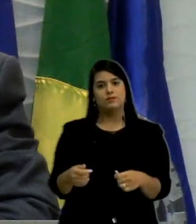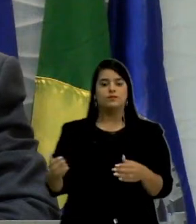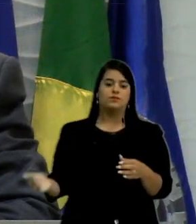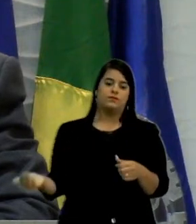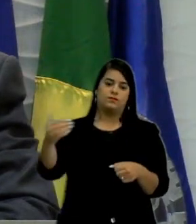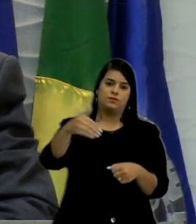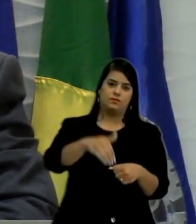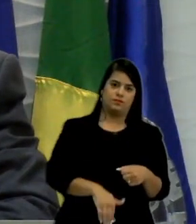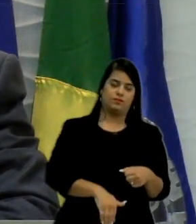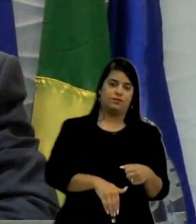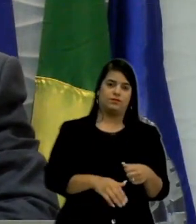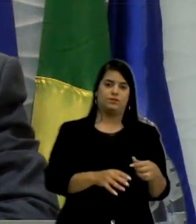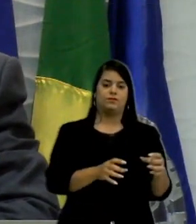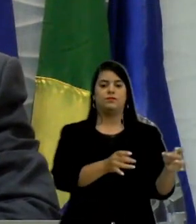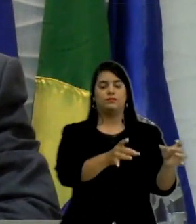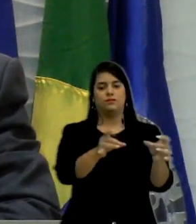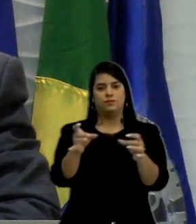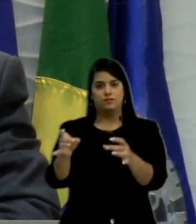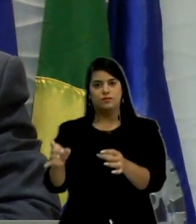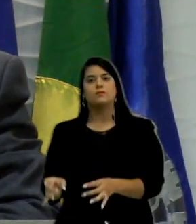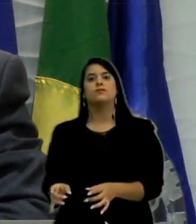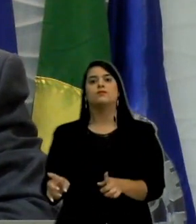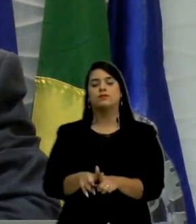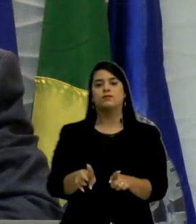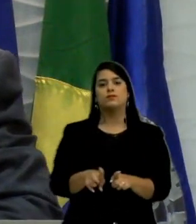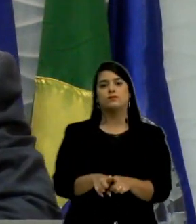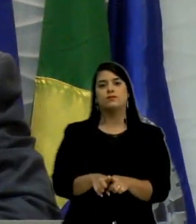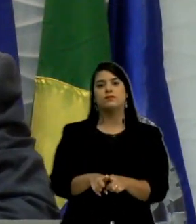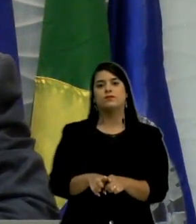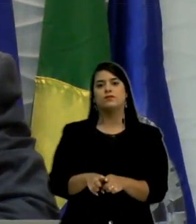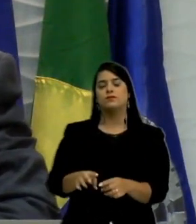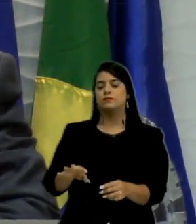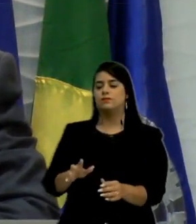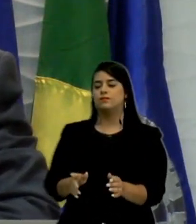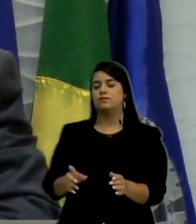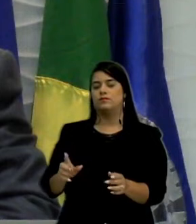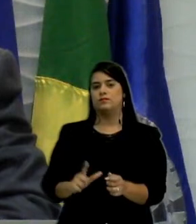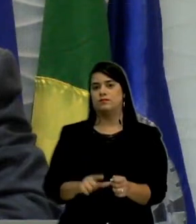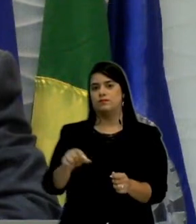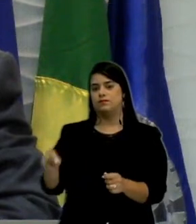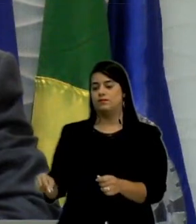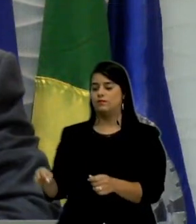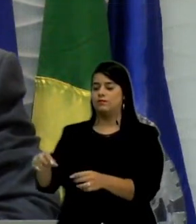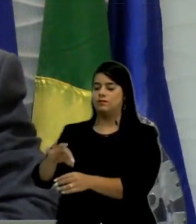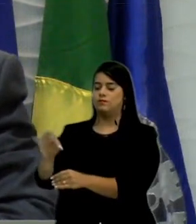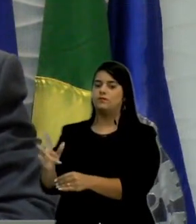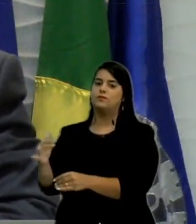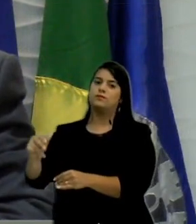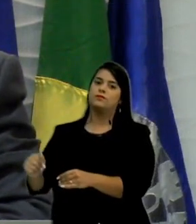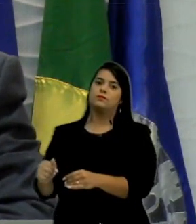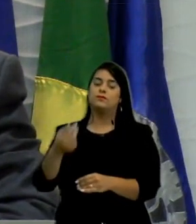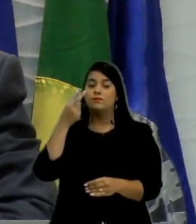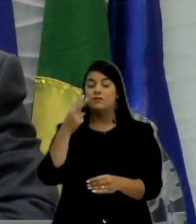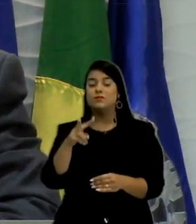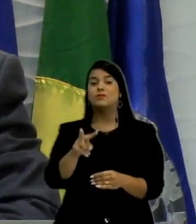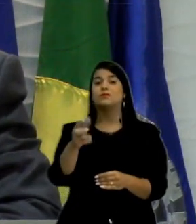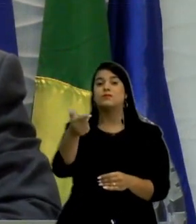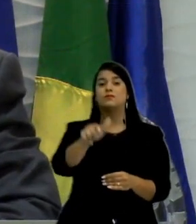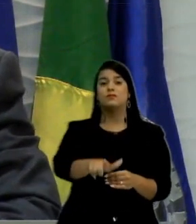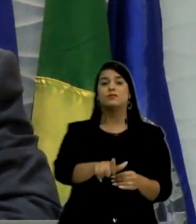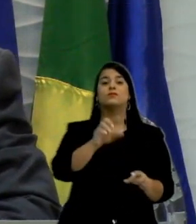seus produtos, quanto daqui também precisa ir para a Vila do Espírito Santo, para a Cachoeirinha. E a gente vê aqui, mais uma